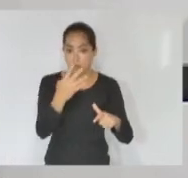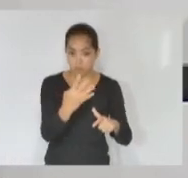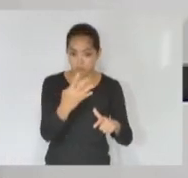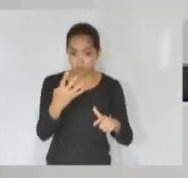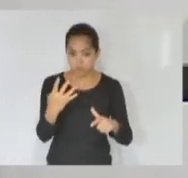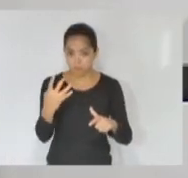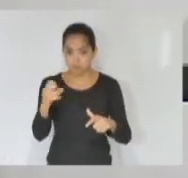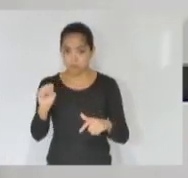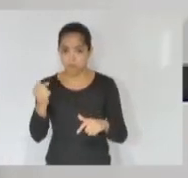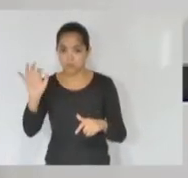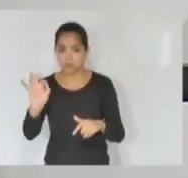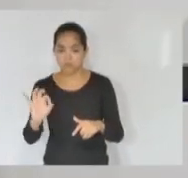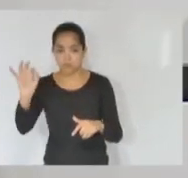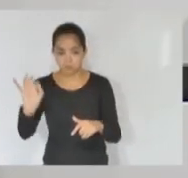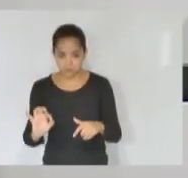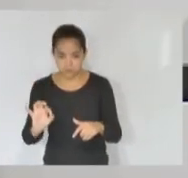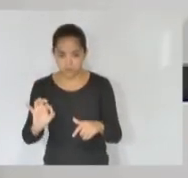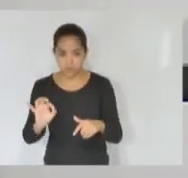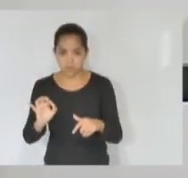448%.